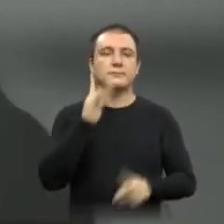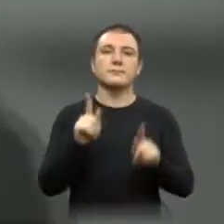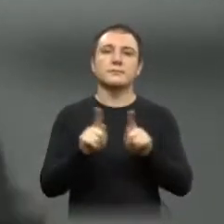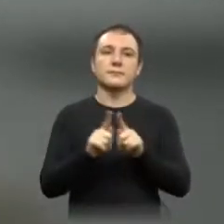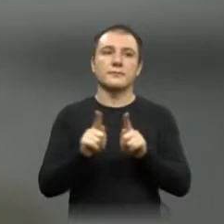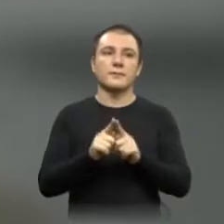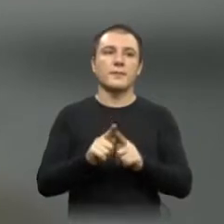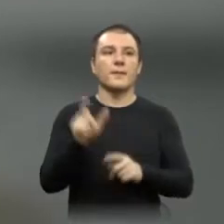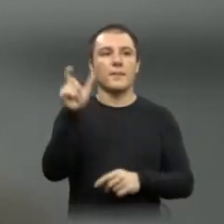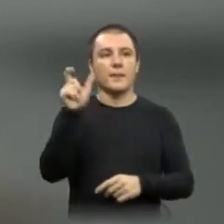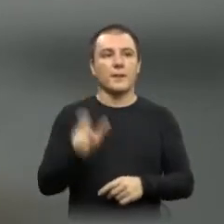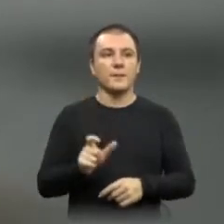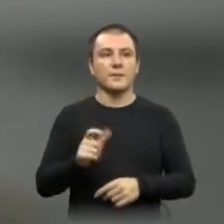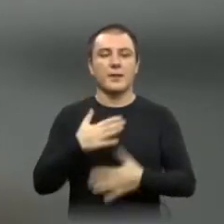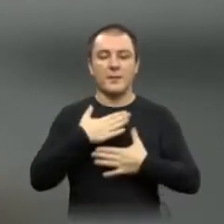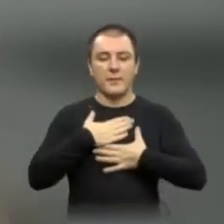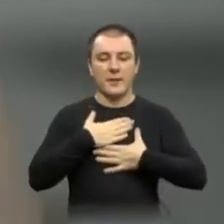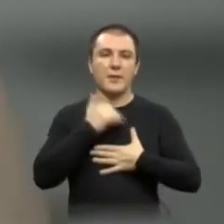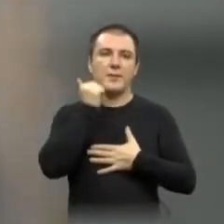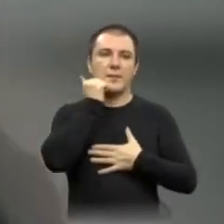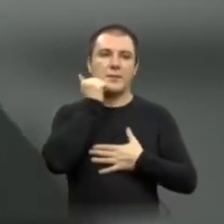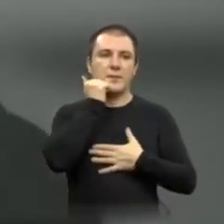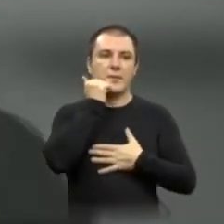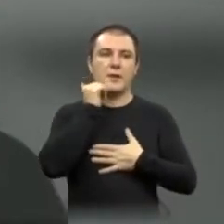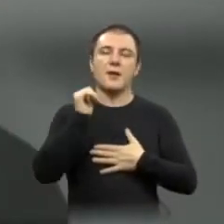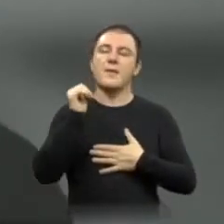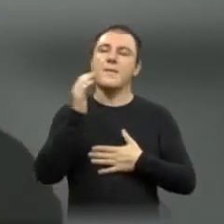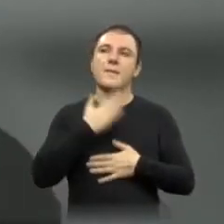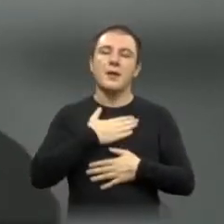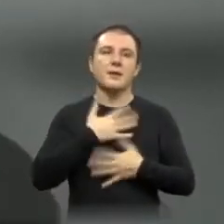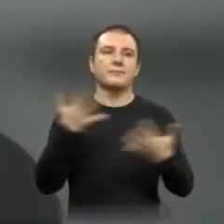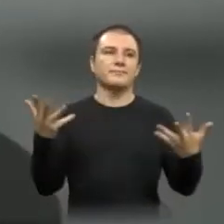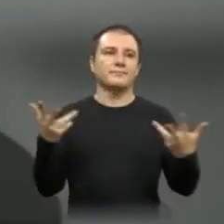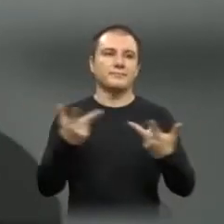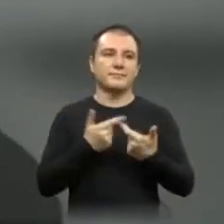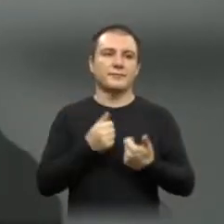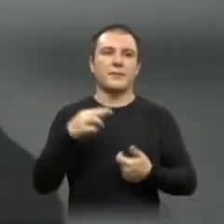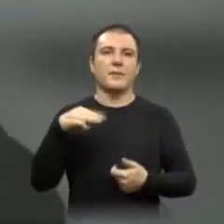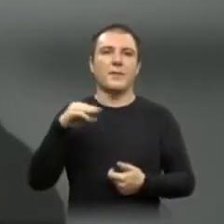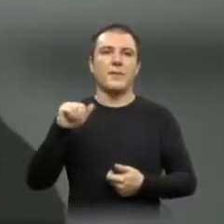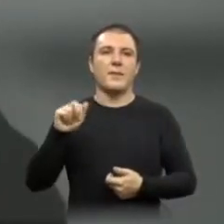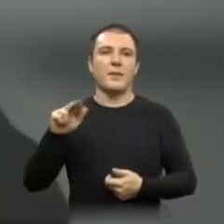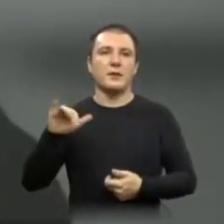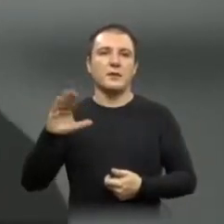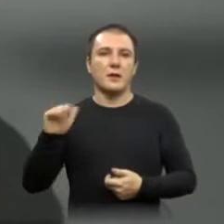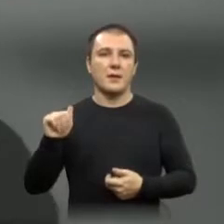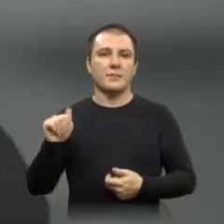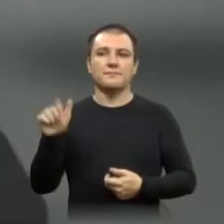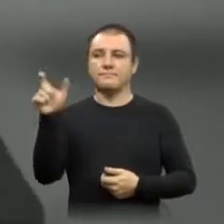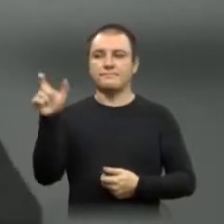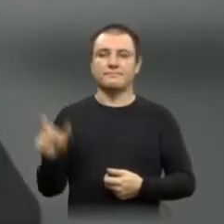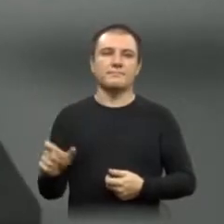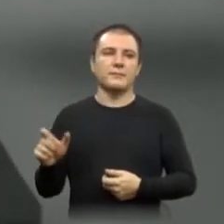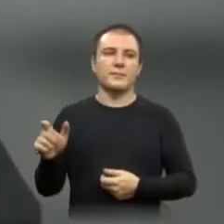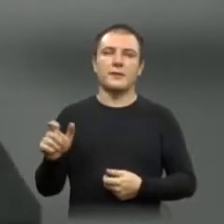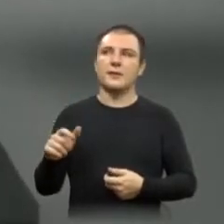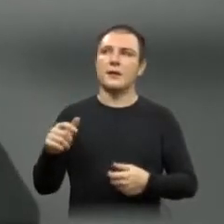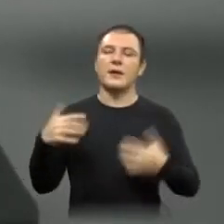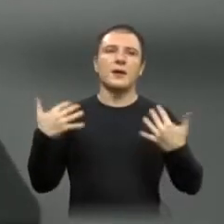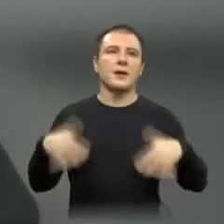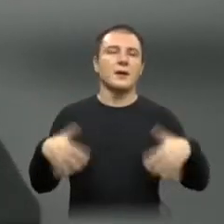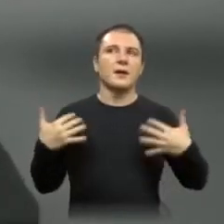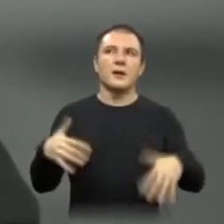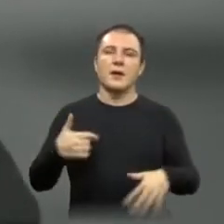especial homenagem para minha mãe eu tenho uma mãe maravilhosa Márcia Helena de Rizzo da Matta um dos seres humanos mais